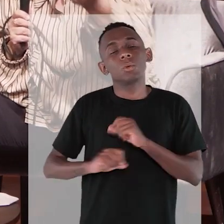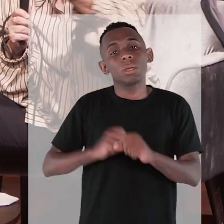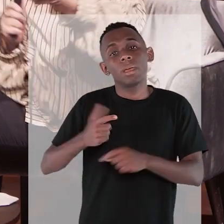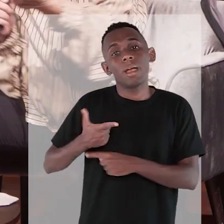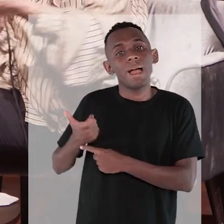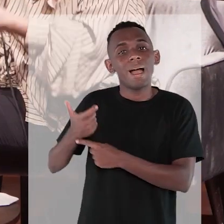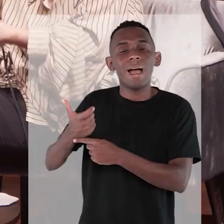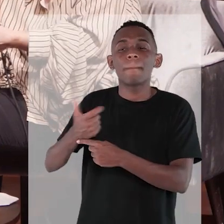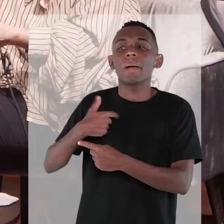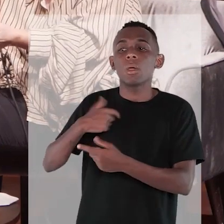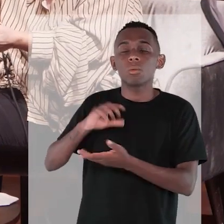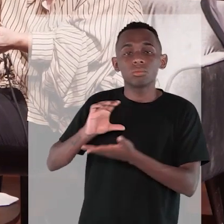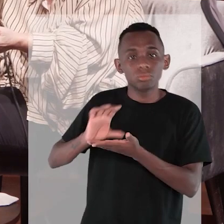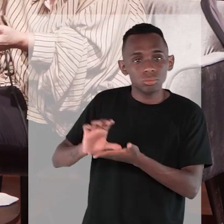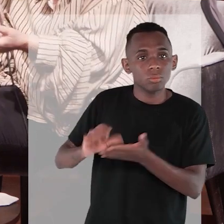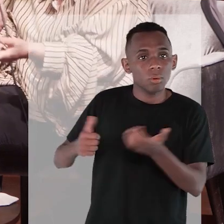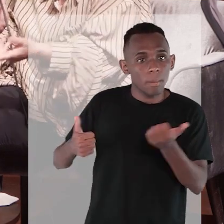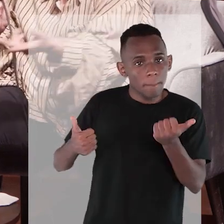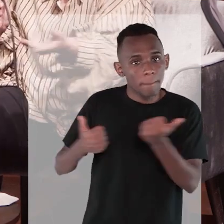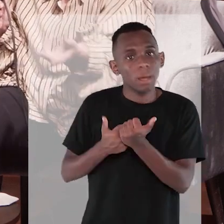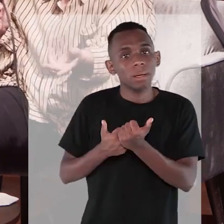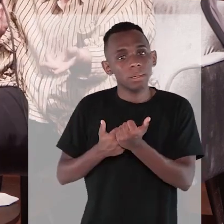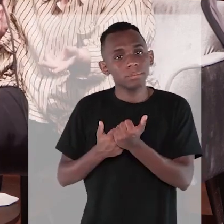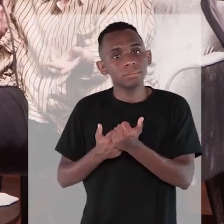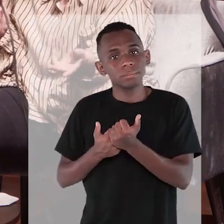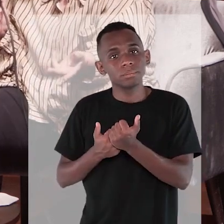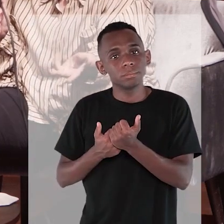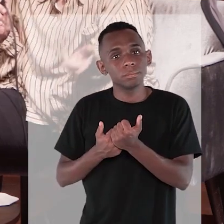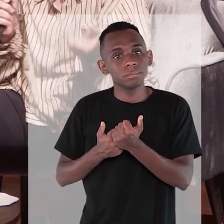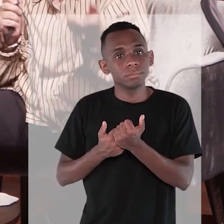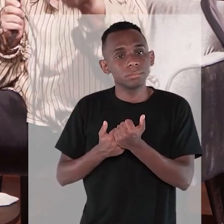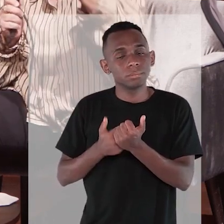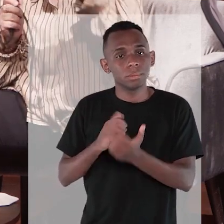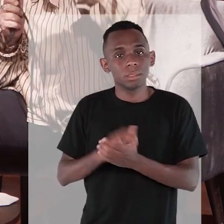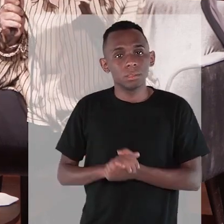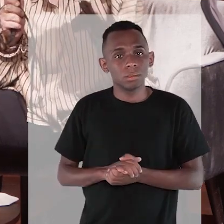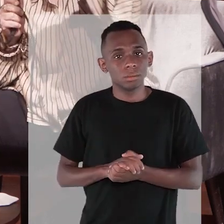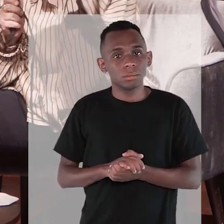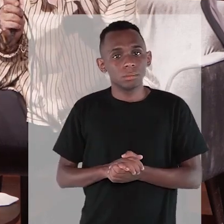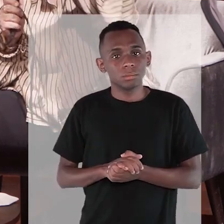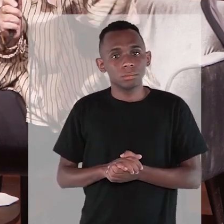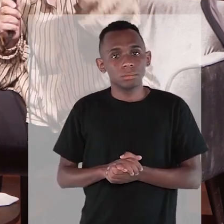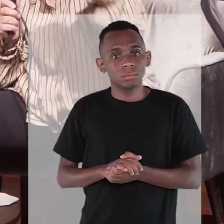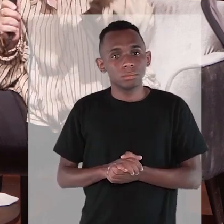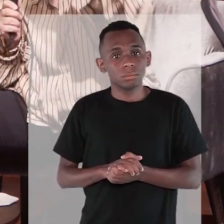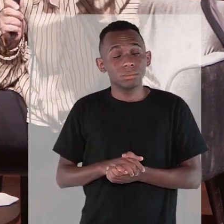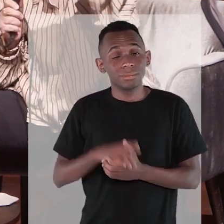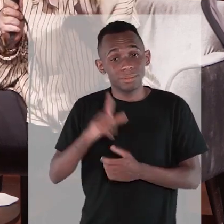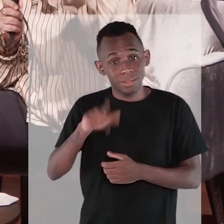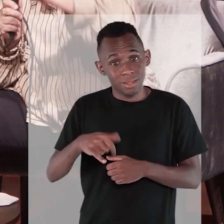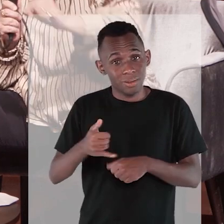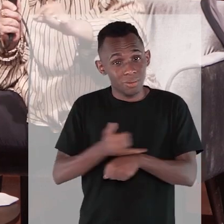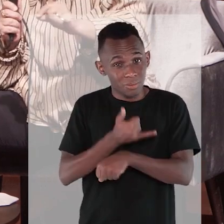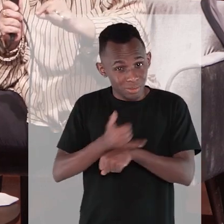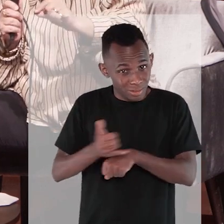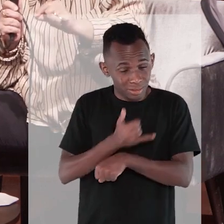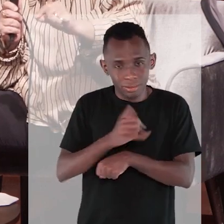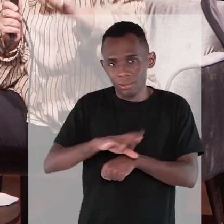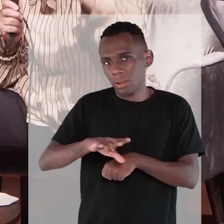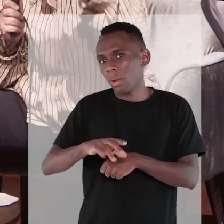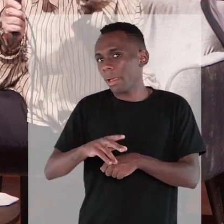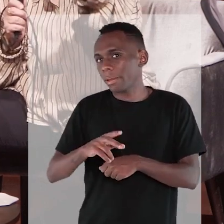né? Eu vou financiar, a Lei Rouanet está financiando livro de arma. Então, é uma estratégia, não é por